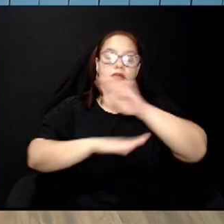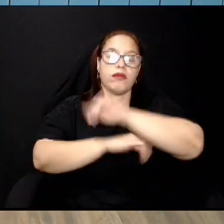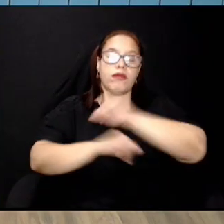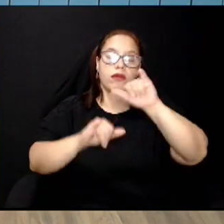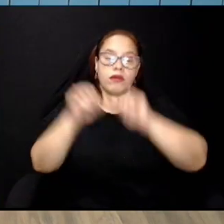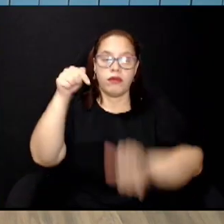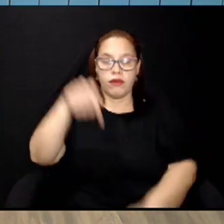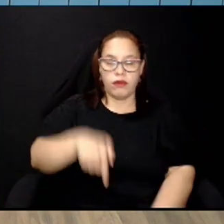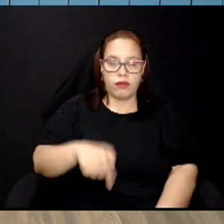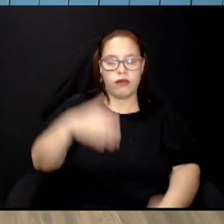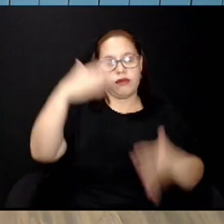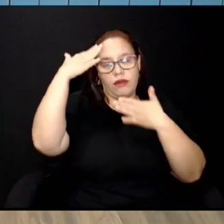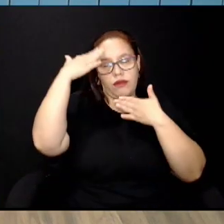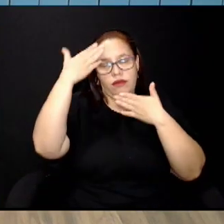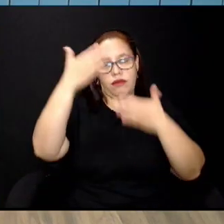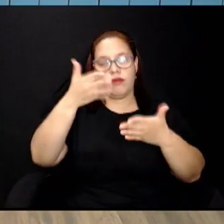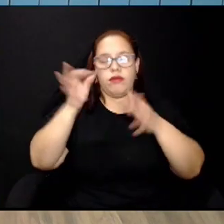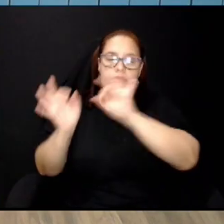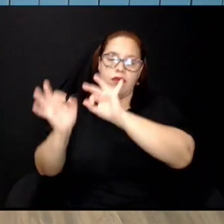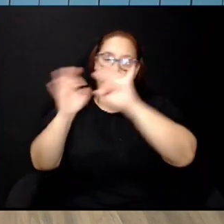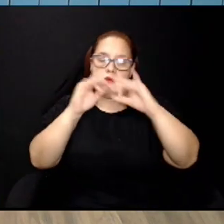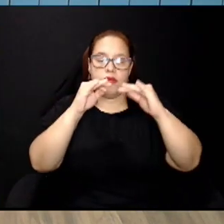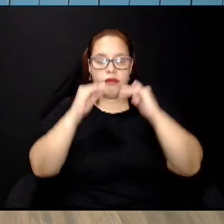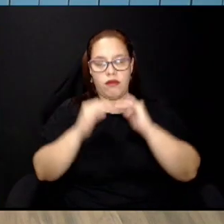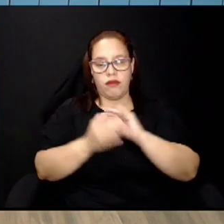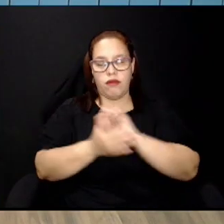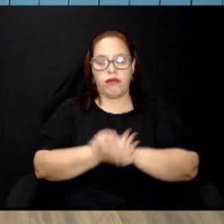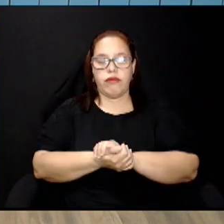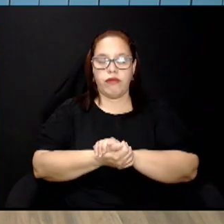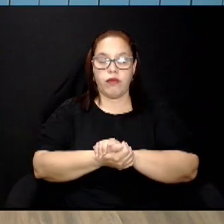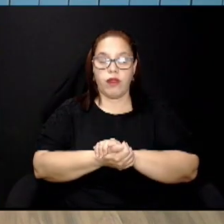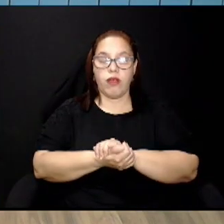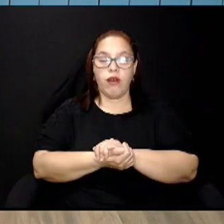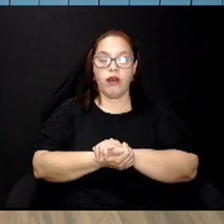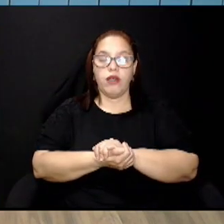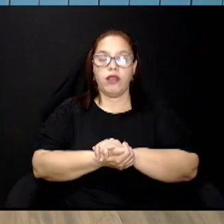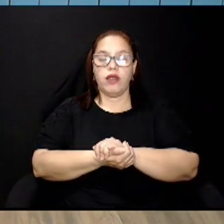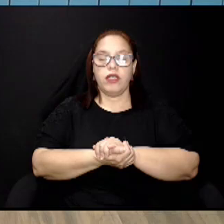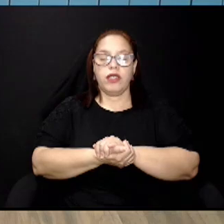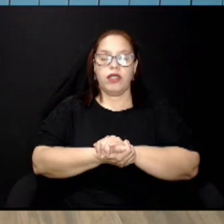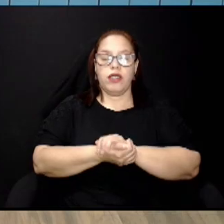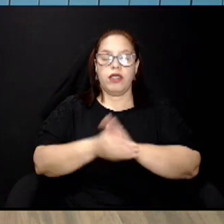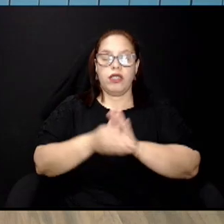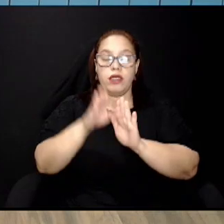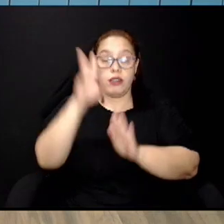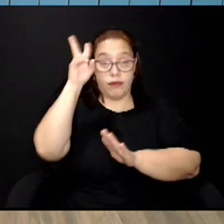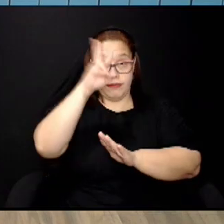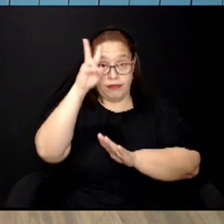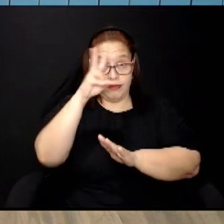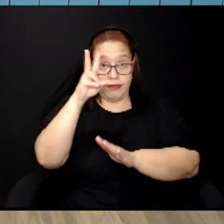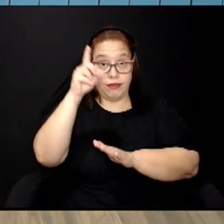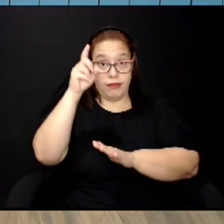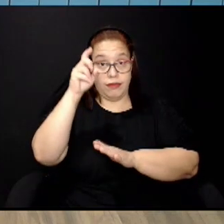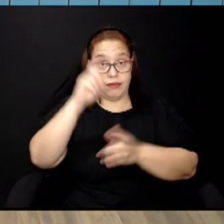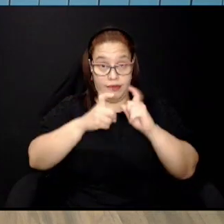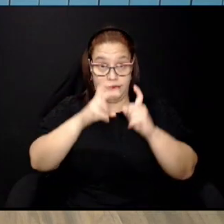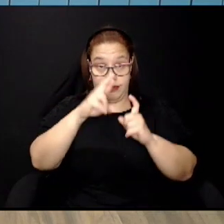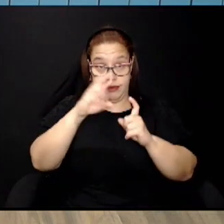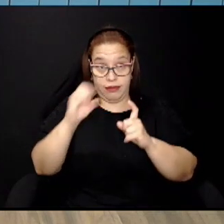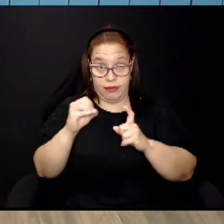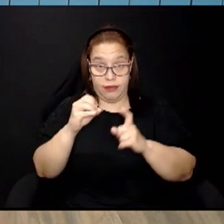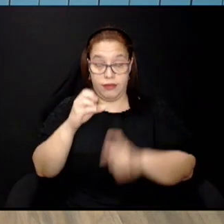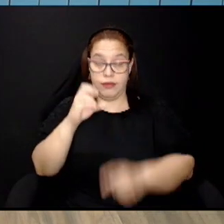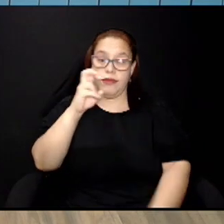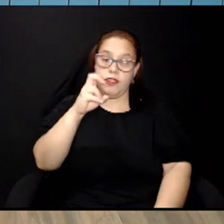fica por aqui. Muito obrigado pela sua companhia, pela sua audiência. Lembrando que hoje tem reunião ordinária, a de número